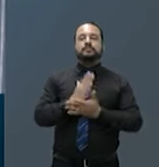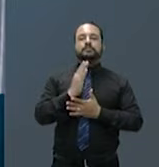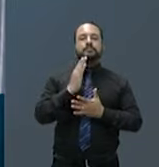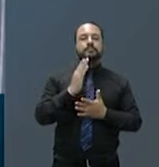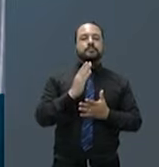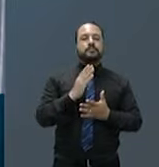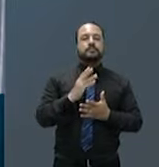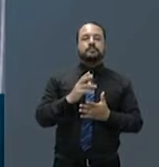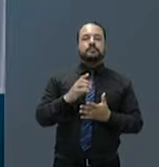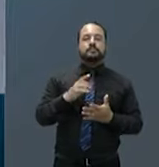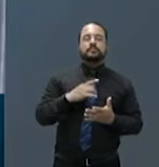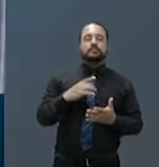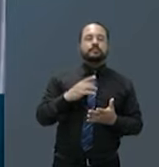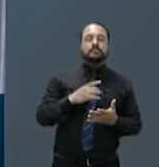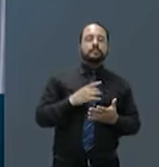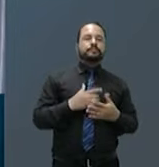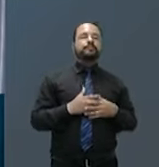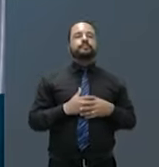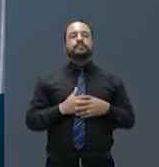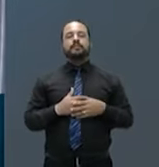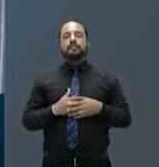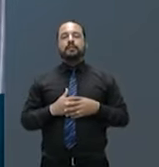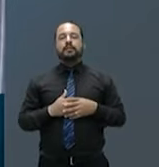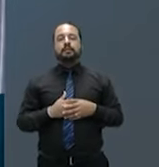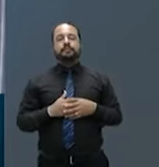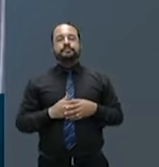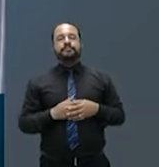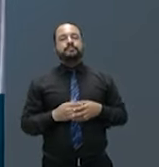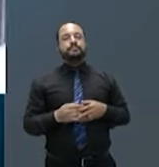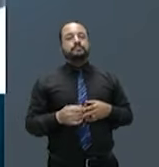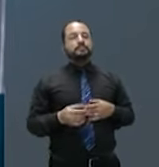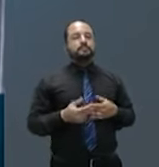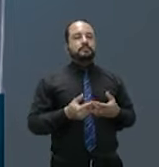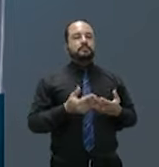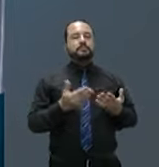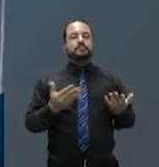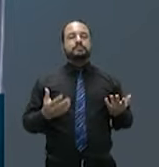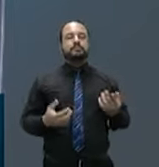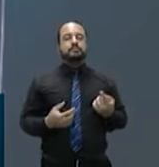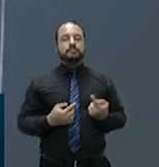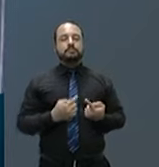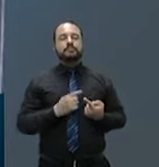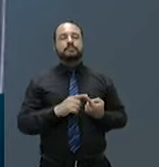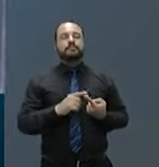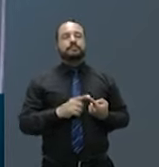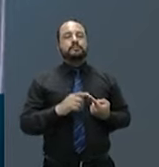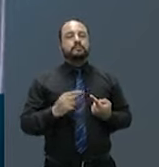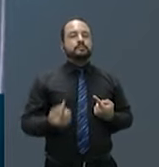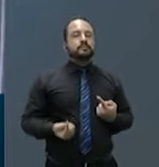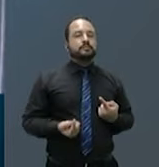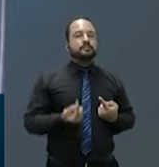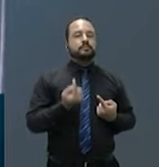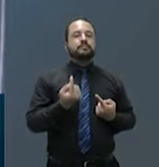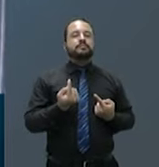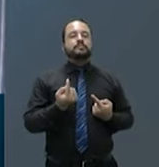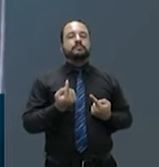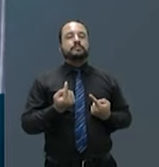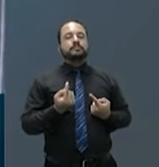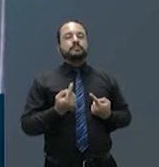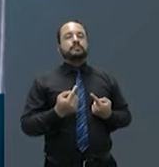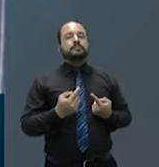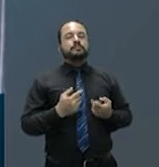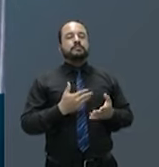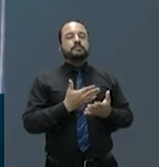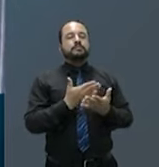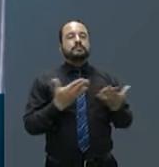a posteriori, e ainda assim, somente em um determinado lapso